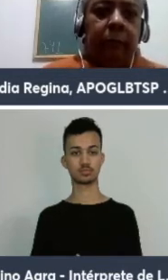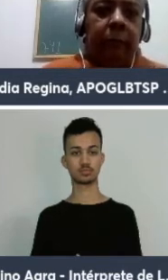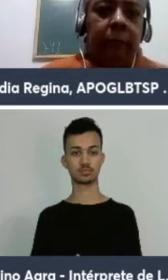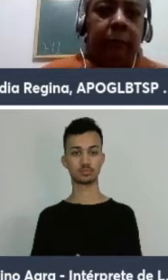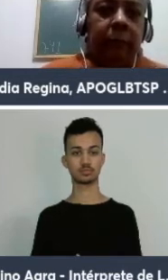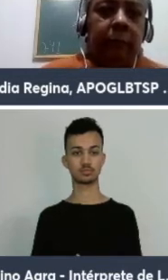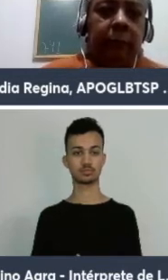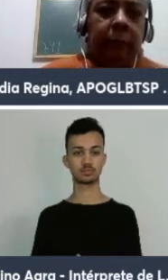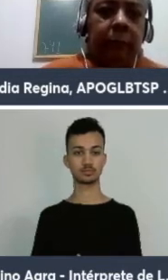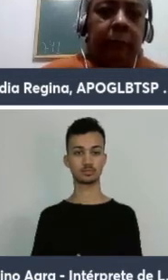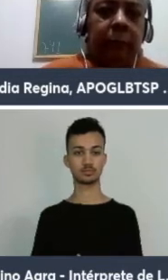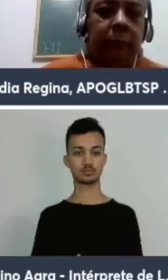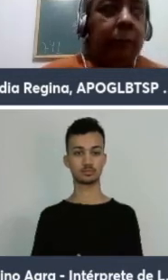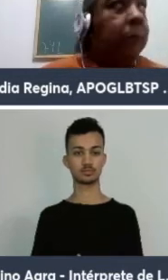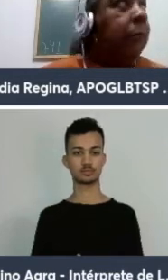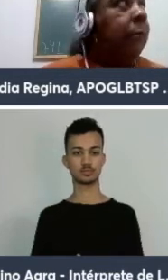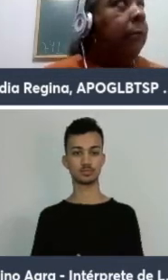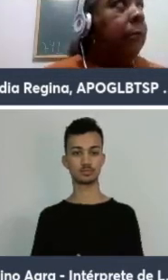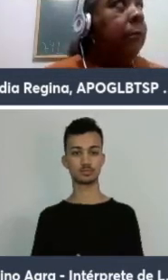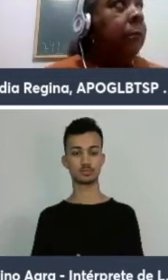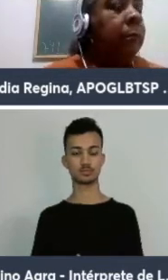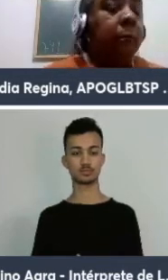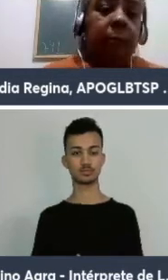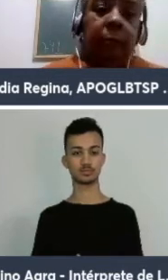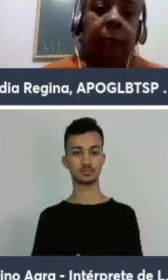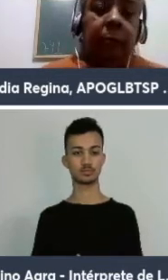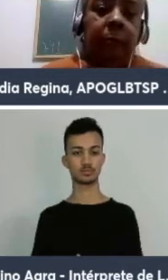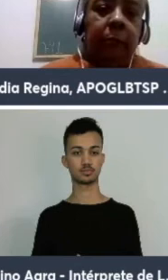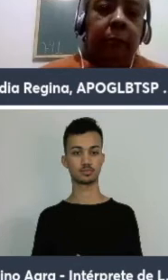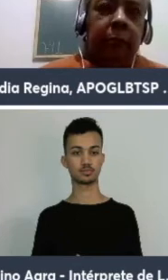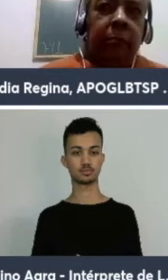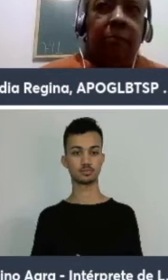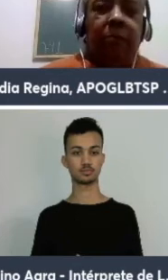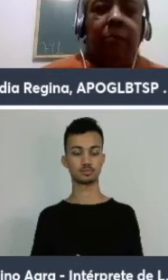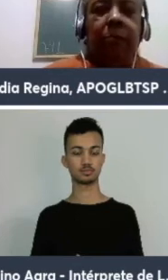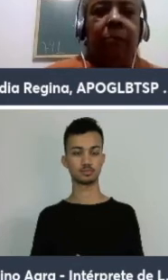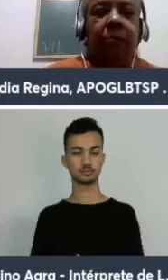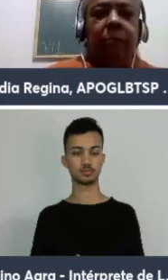que foi um pior